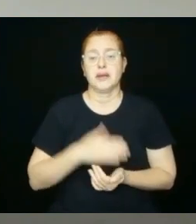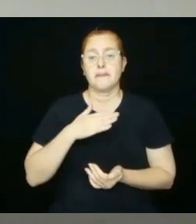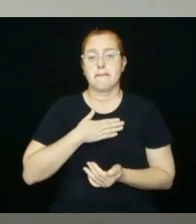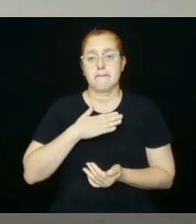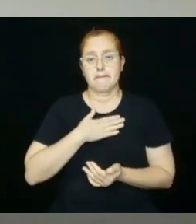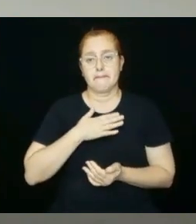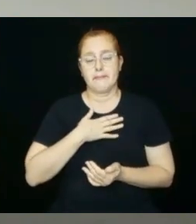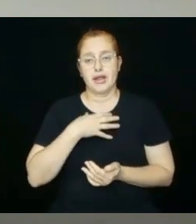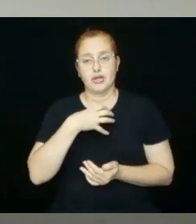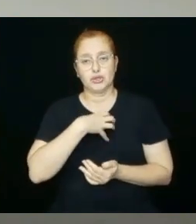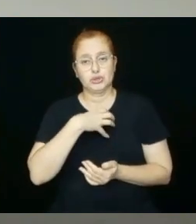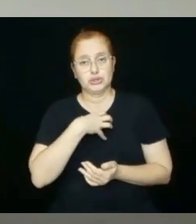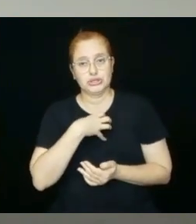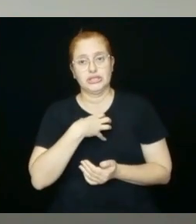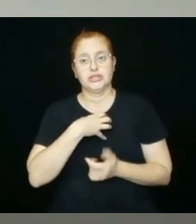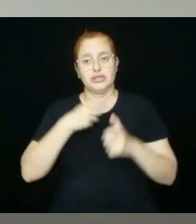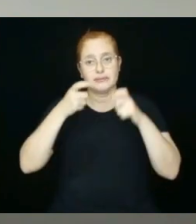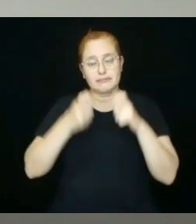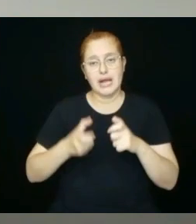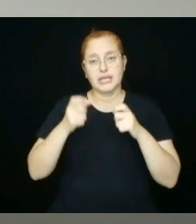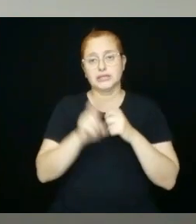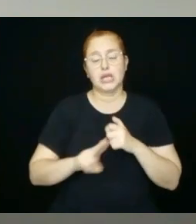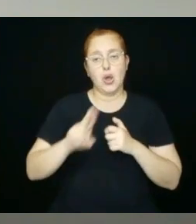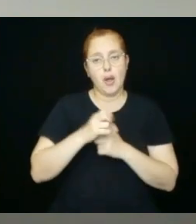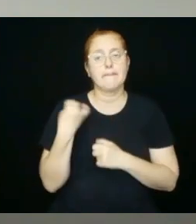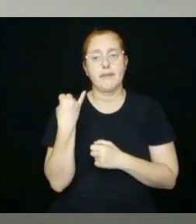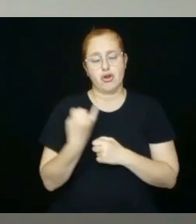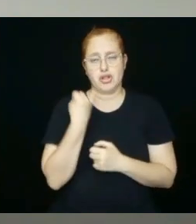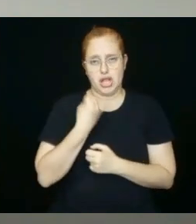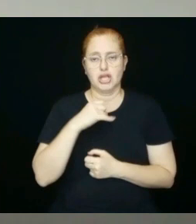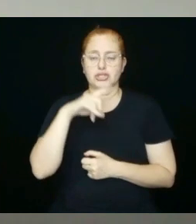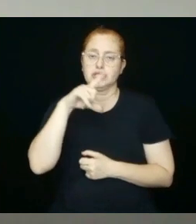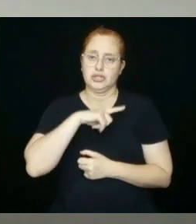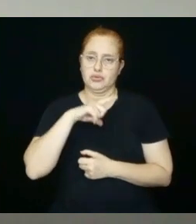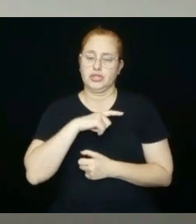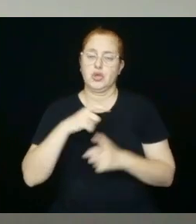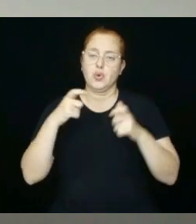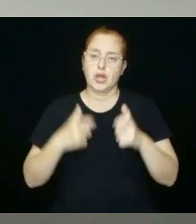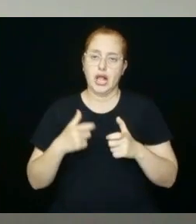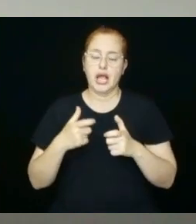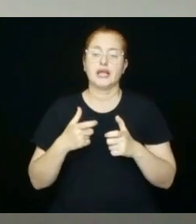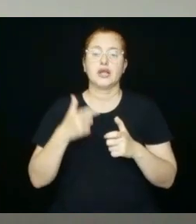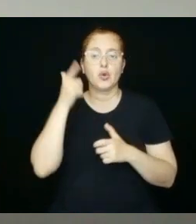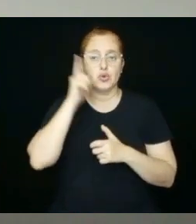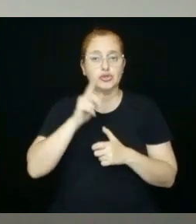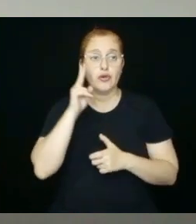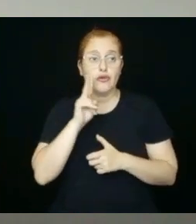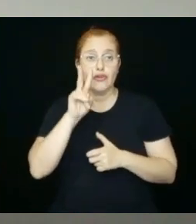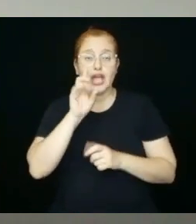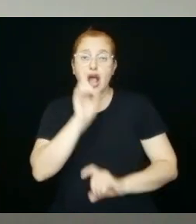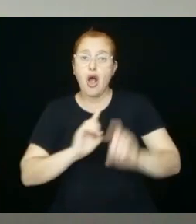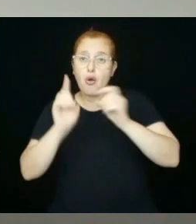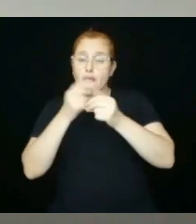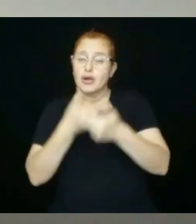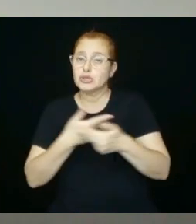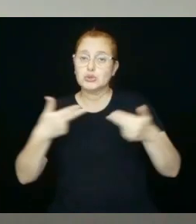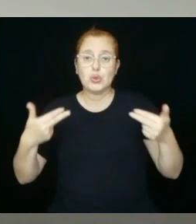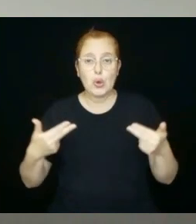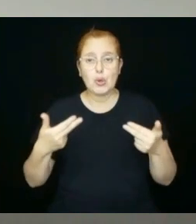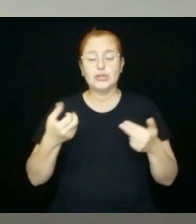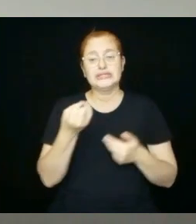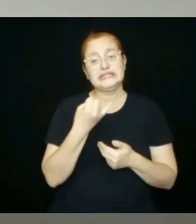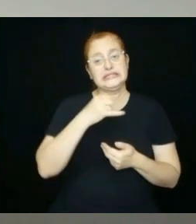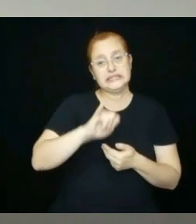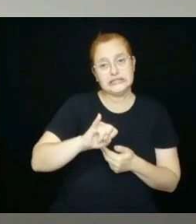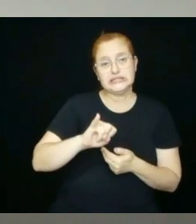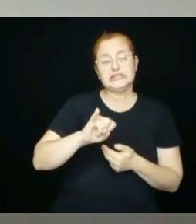da minha posição no espaço é super importante, assim, tipo, eu tenho uma posição que permite eu ver determinadas coisas que eu não veria se eu estivesse em